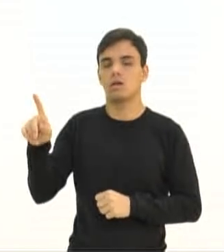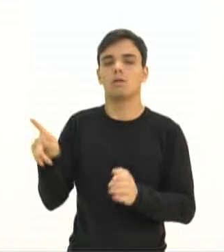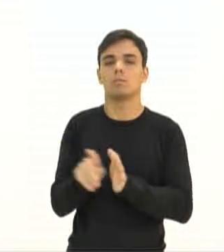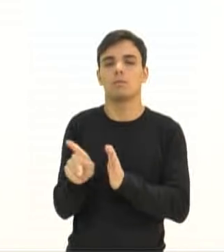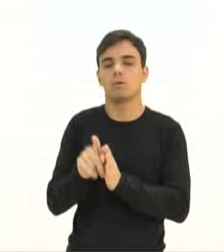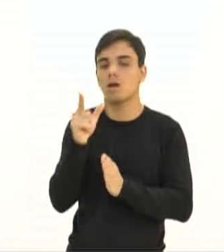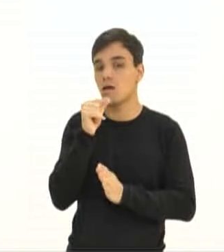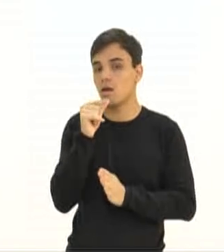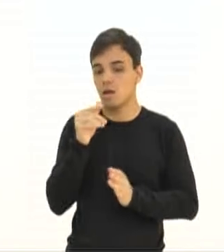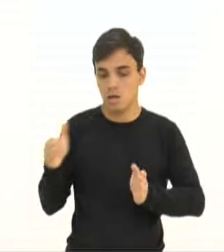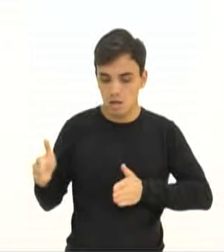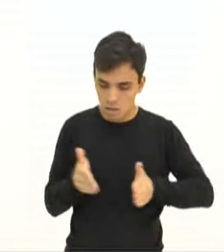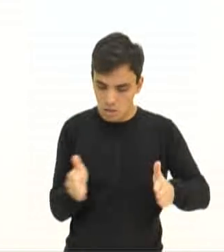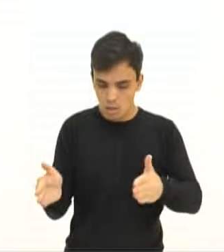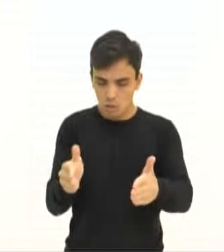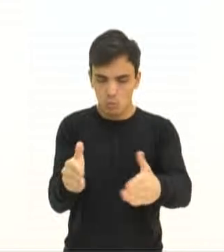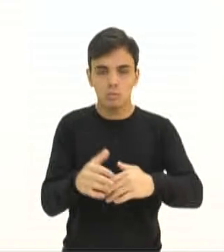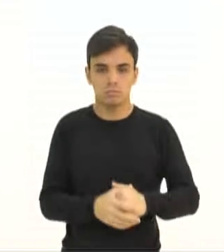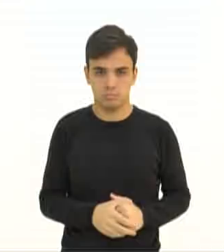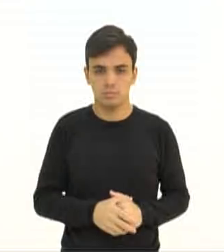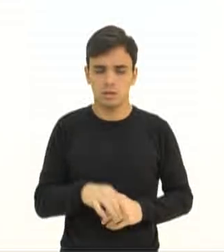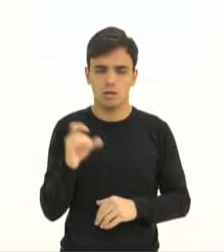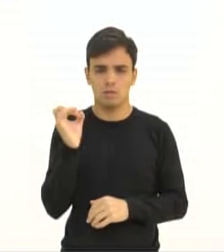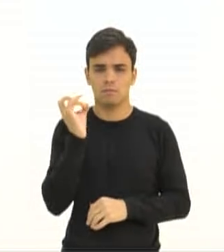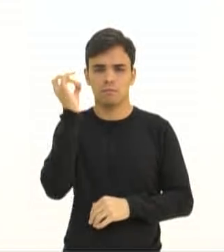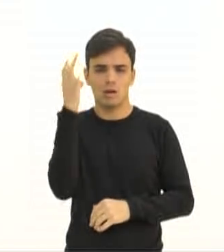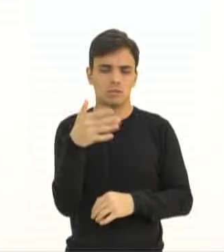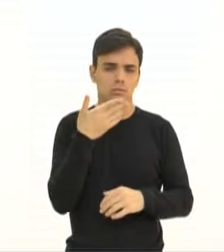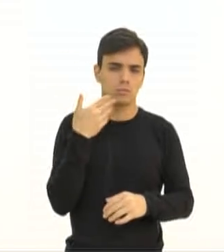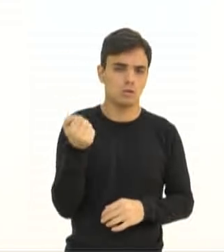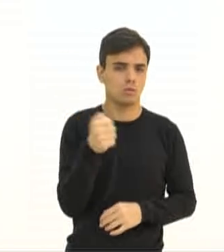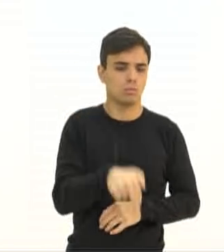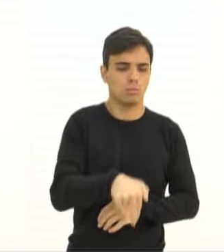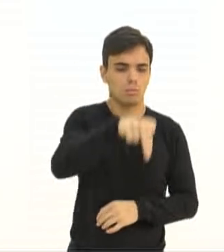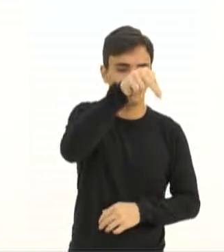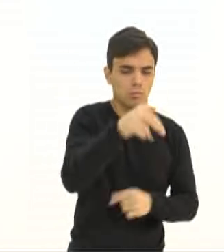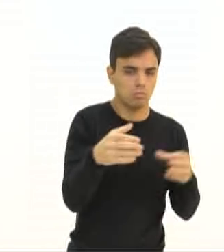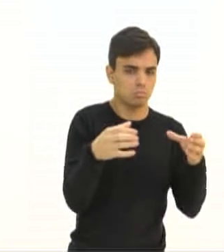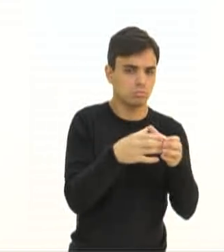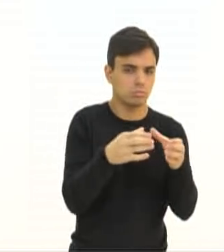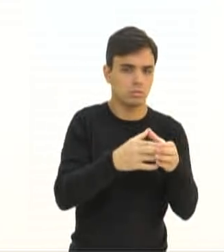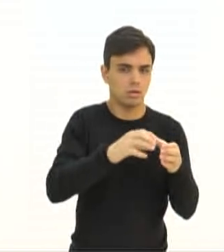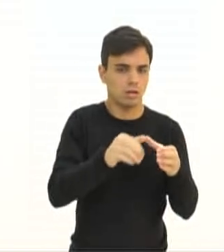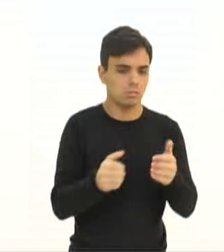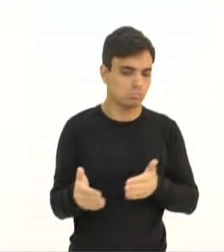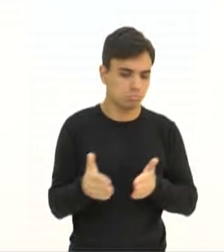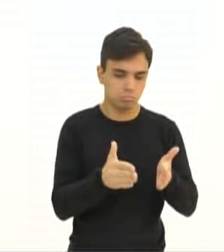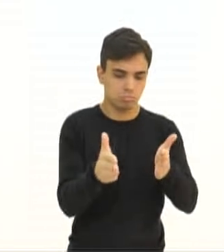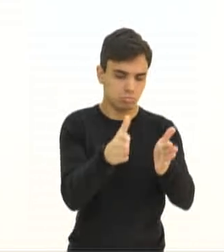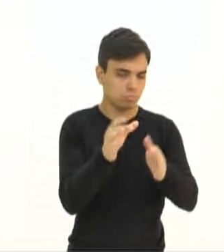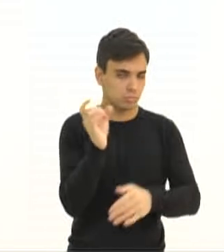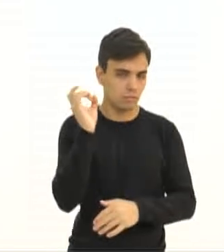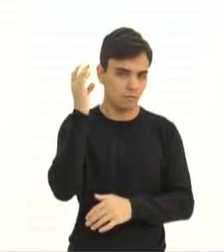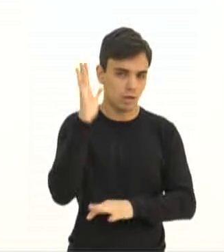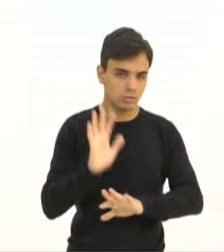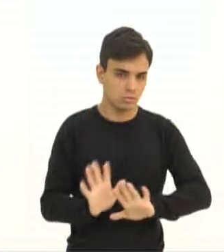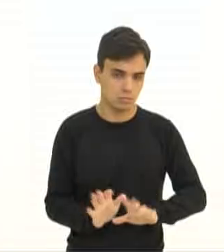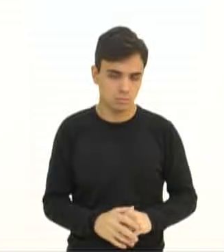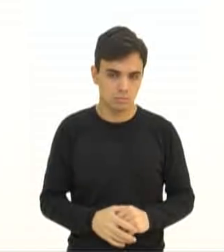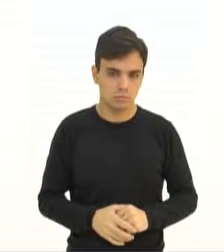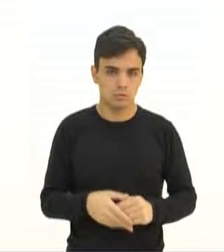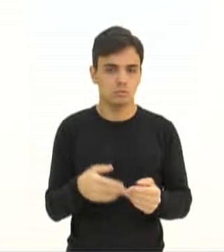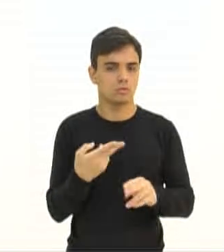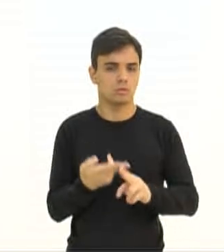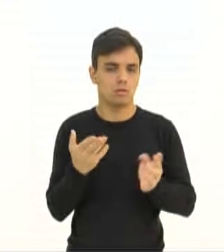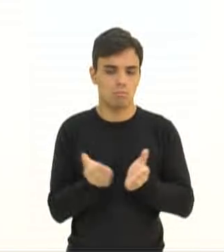muito mais fácil em determinadas partes da região Norte, ou na grande maioria delas, se locomover pelos rios, utilizando